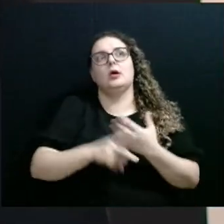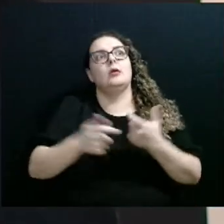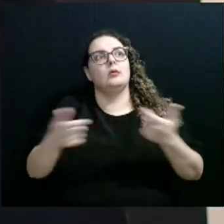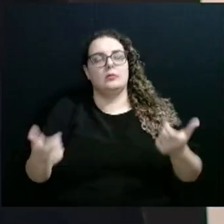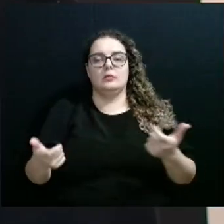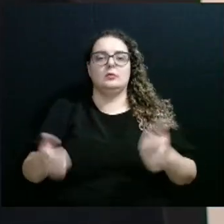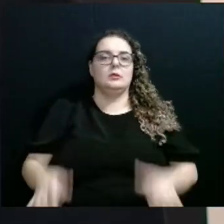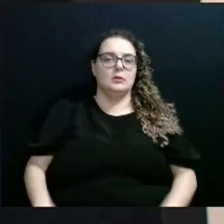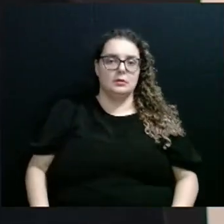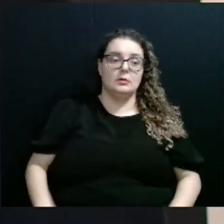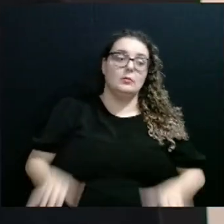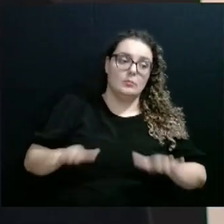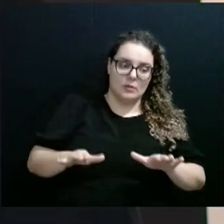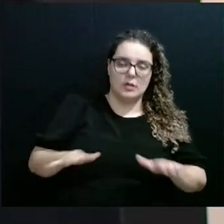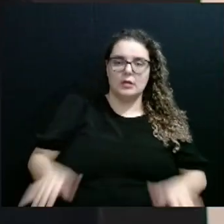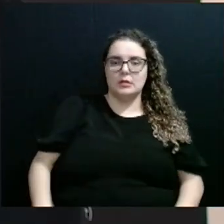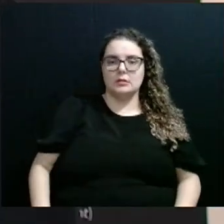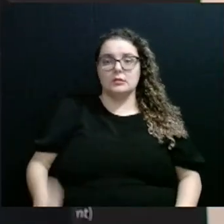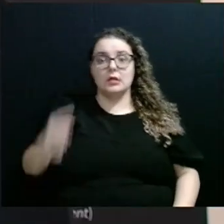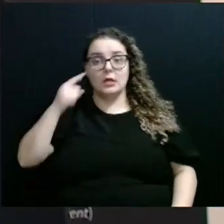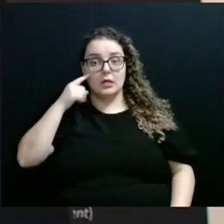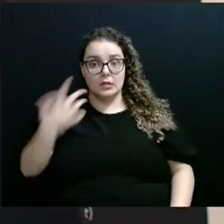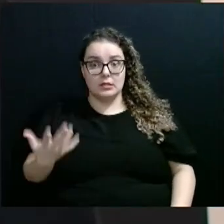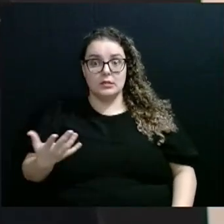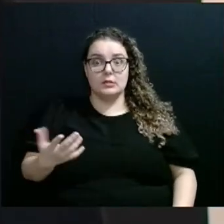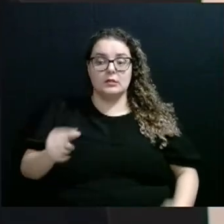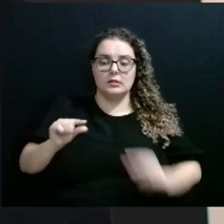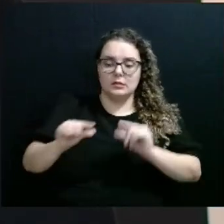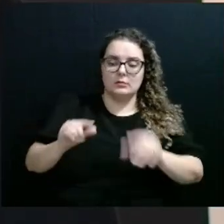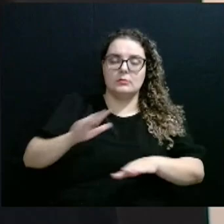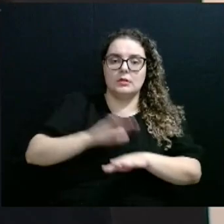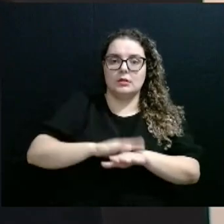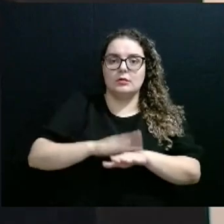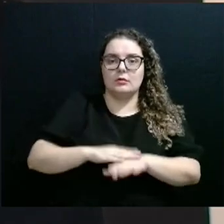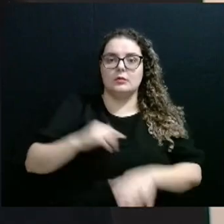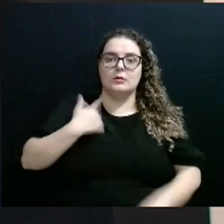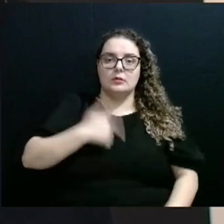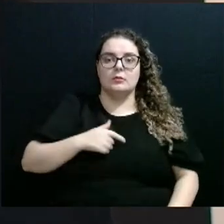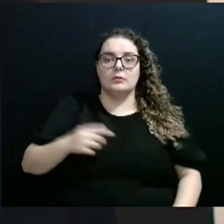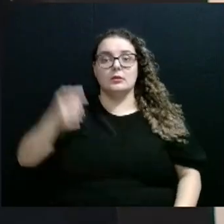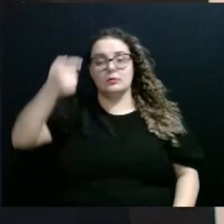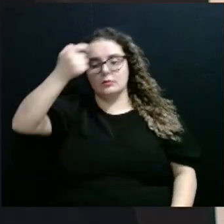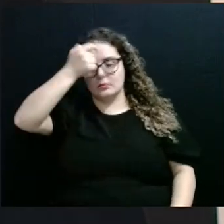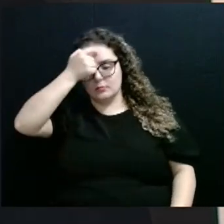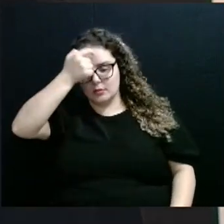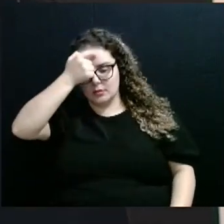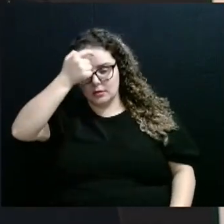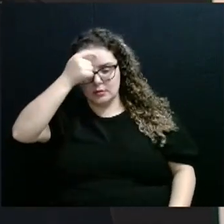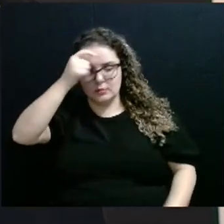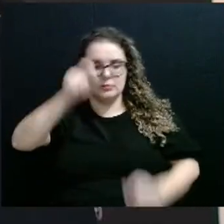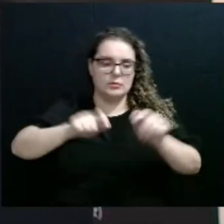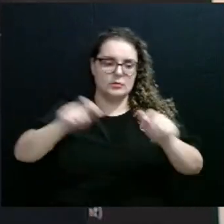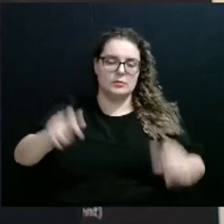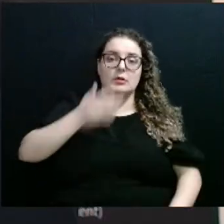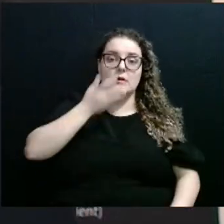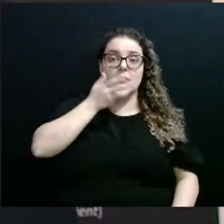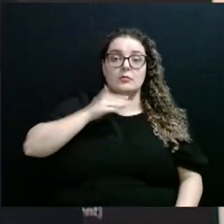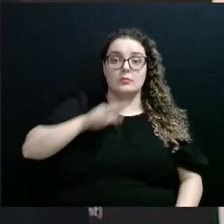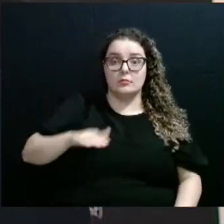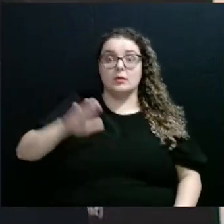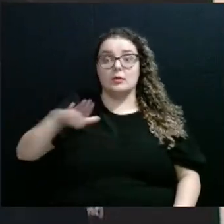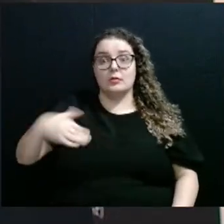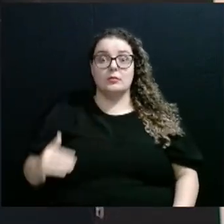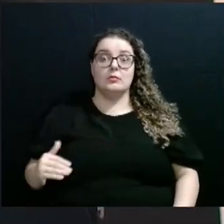né? Mas a ideia é que, a partir dessas pequenas atitudes, a gente vai conscientizando essas pessoas, nessas crianças, para que, quando elas se